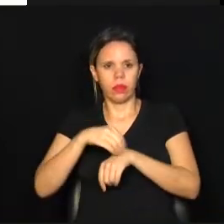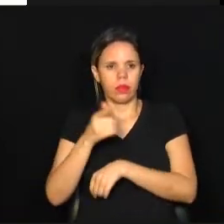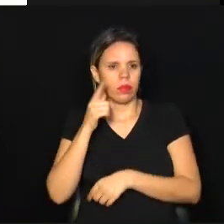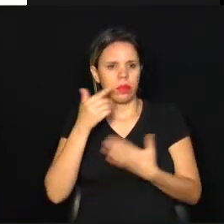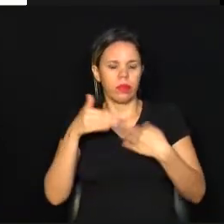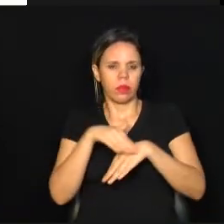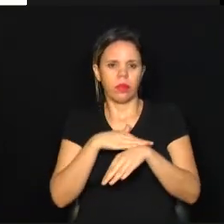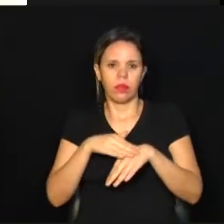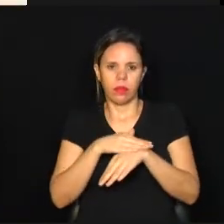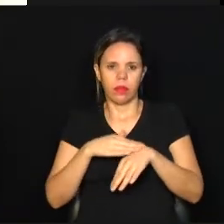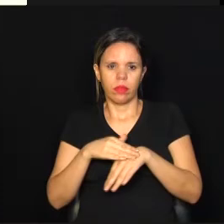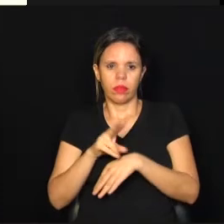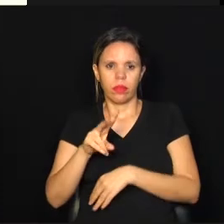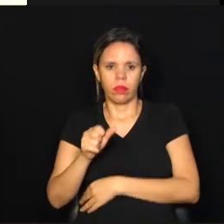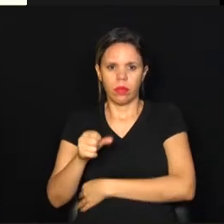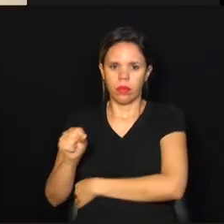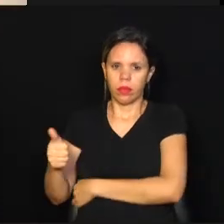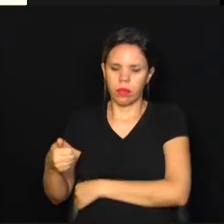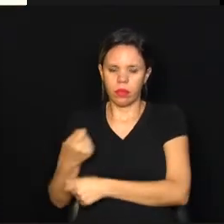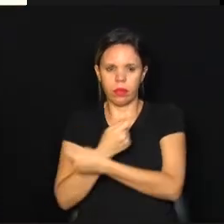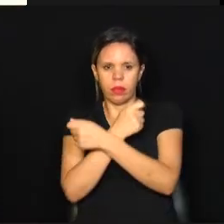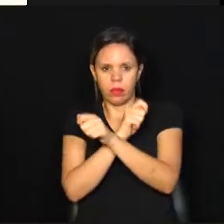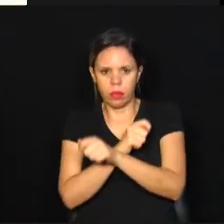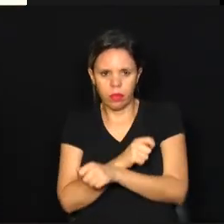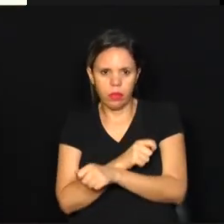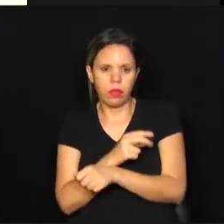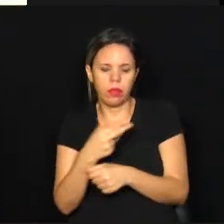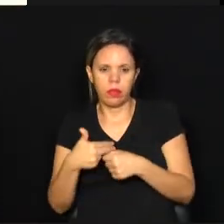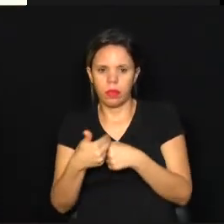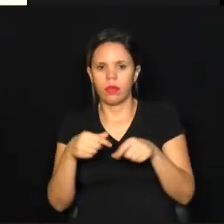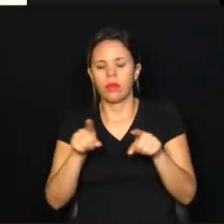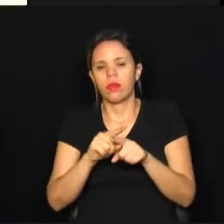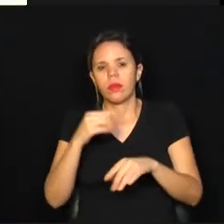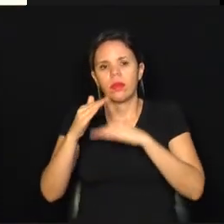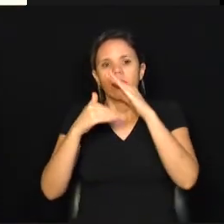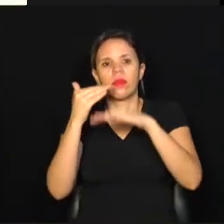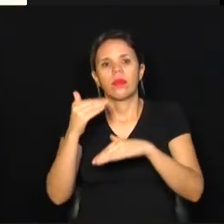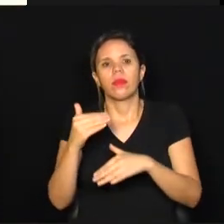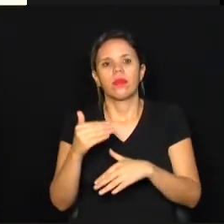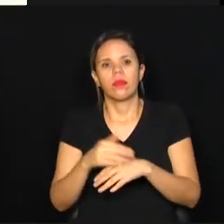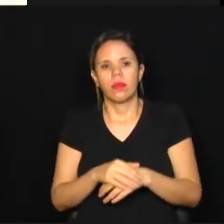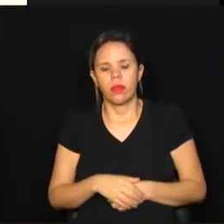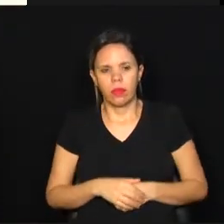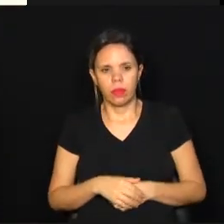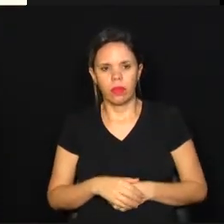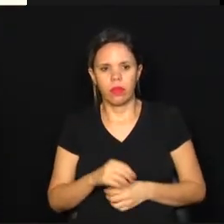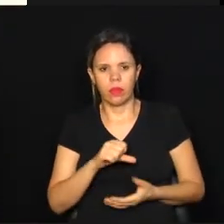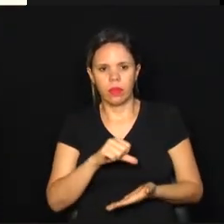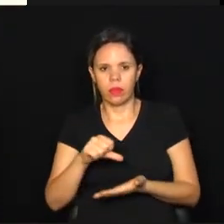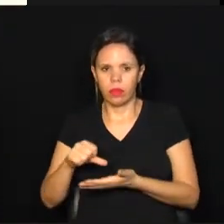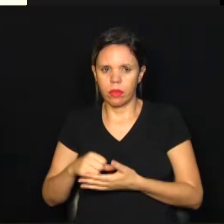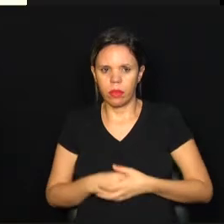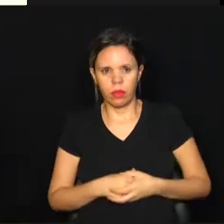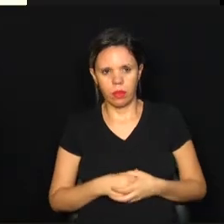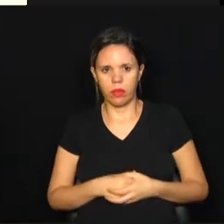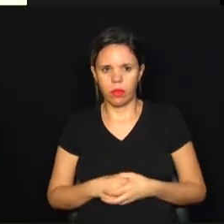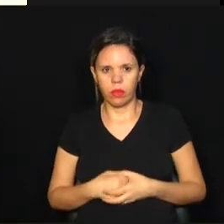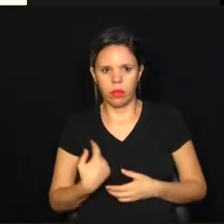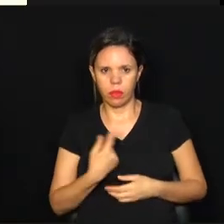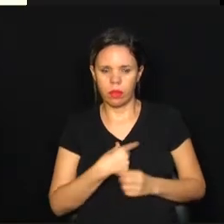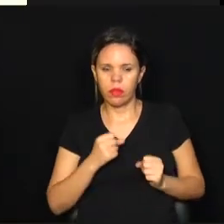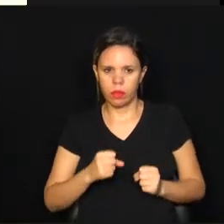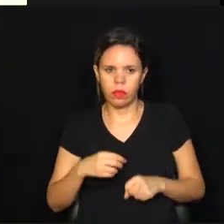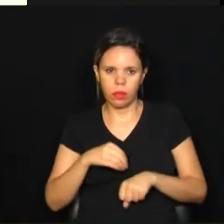conversando, inclusive, com a Vanessa, com o pessoal da PUC e da Unicamp no desenvolvimento do RITS para toda aquela região. Tá? Então, isso a gente pode